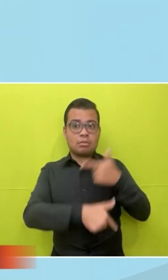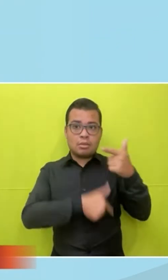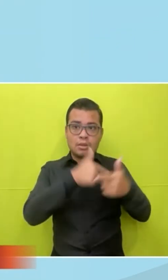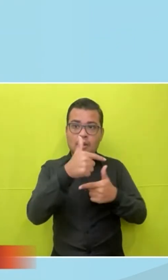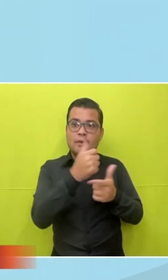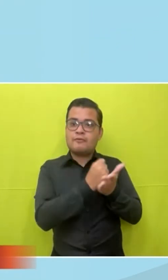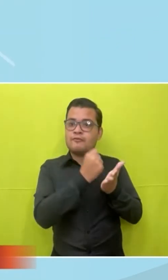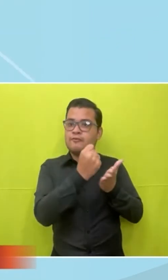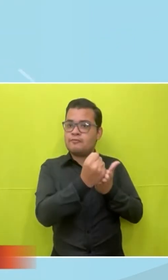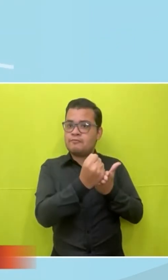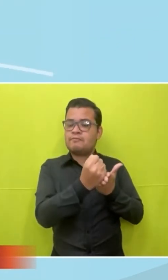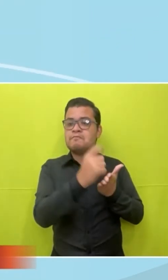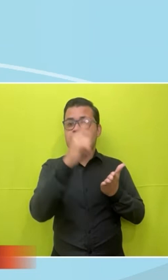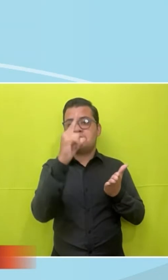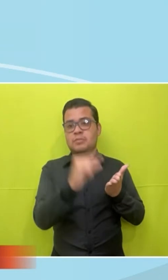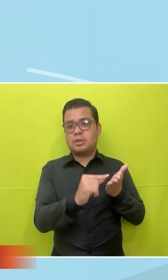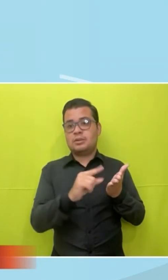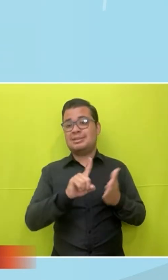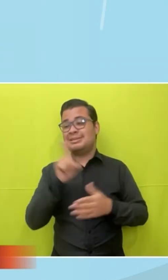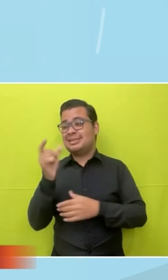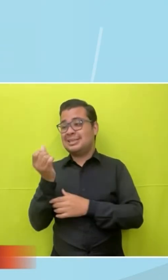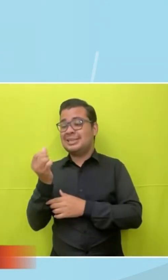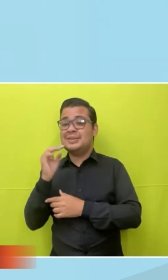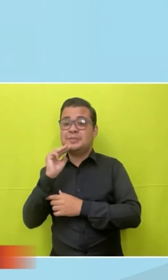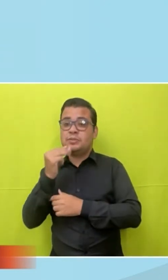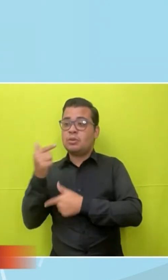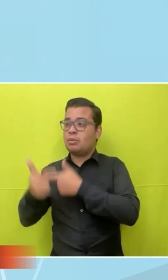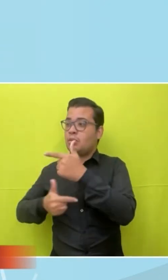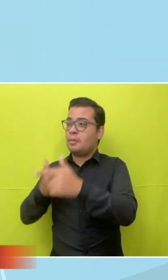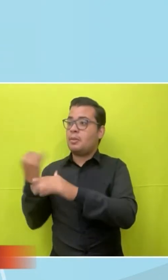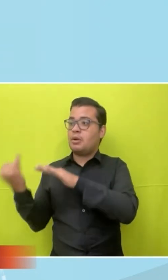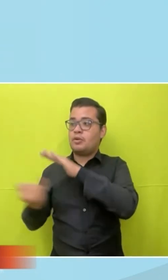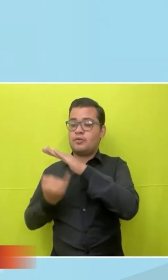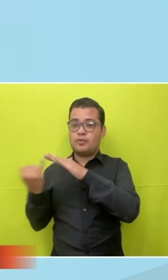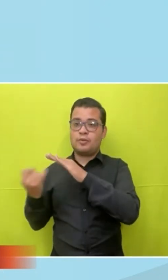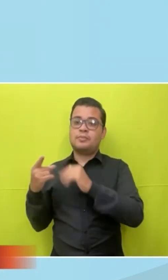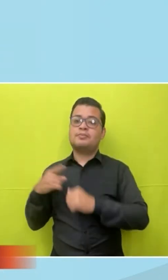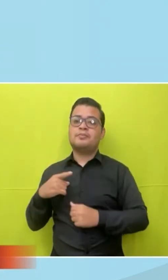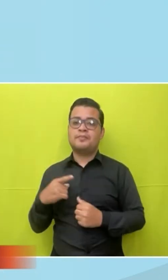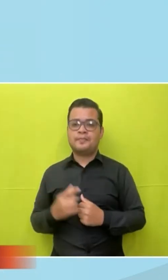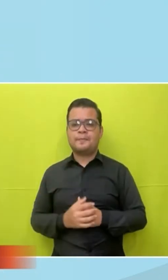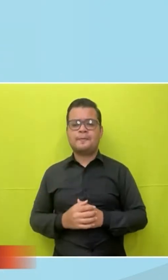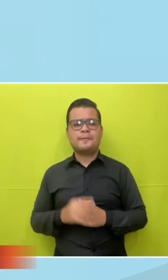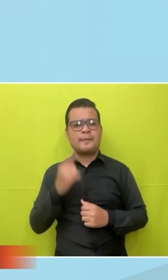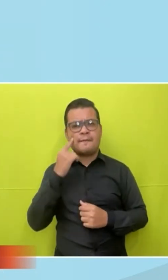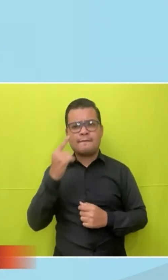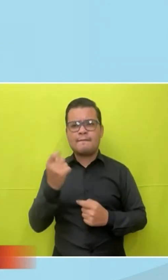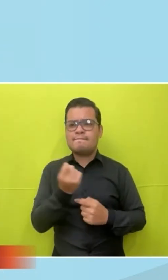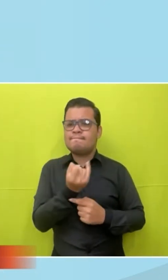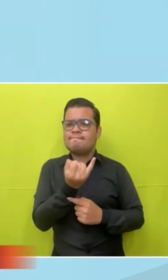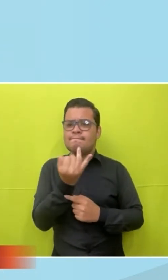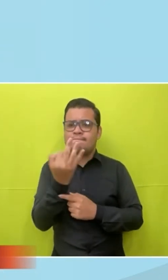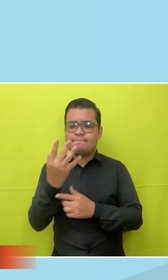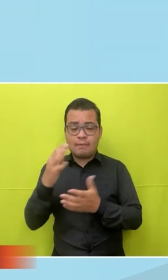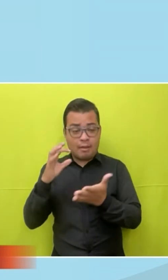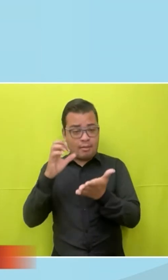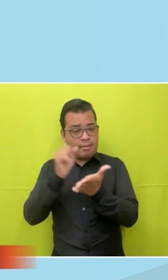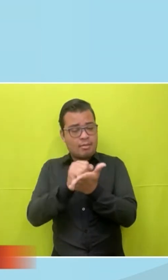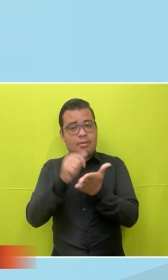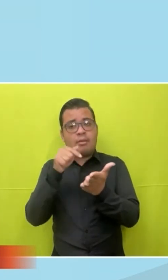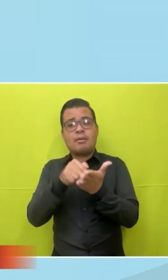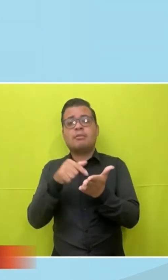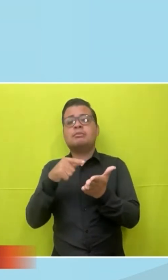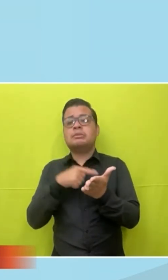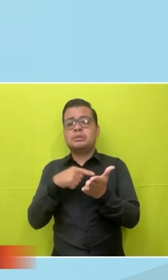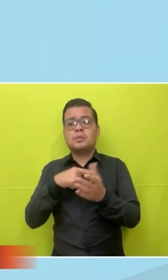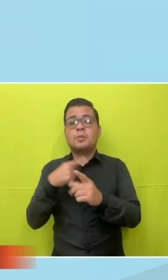mais 6 milhões no mercado informal. E esses números são registrados no momento em que houve um